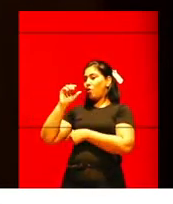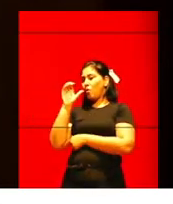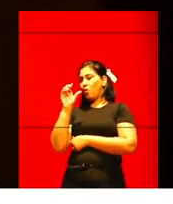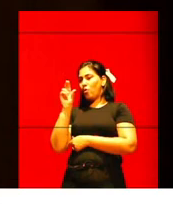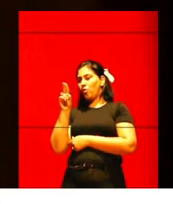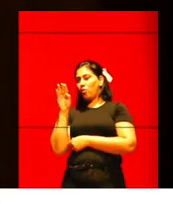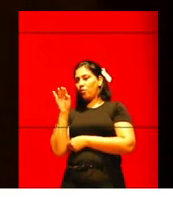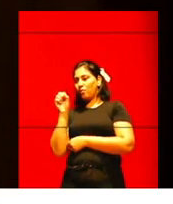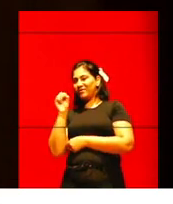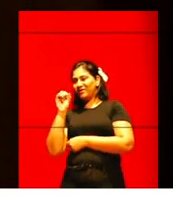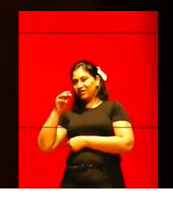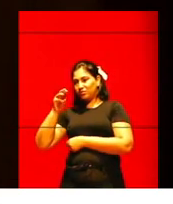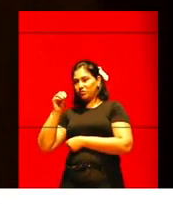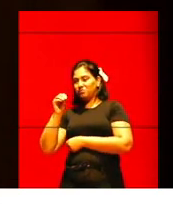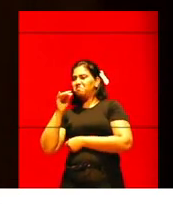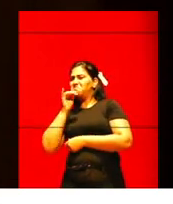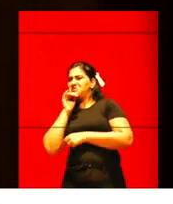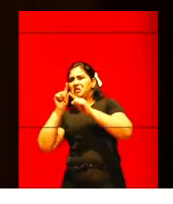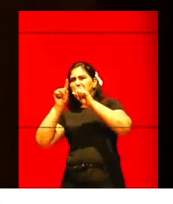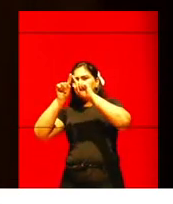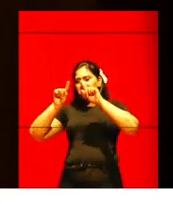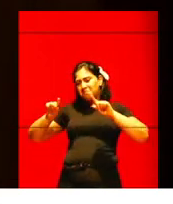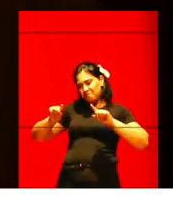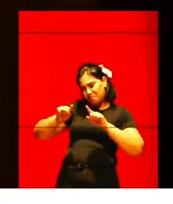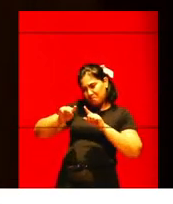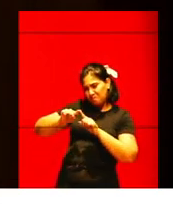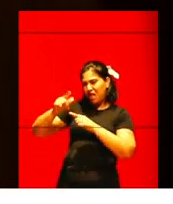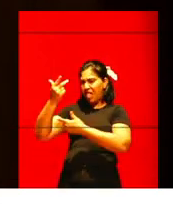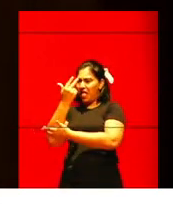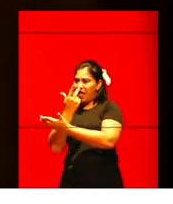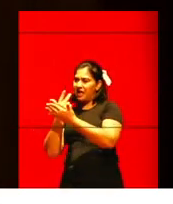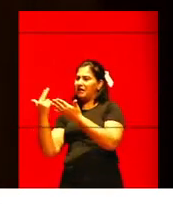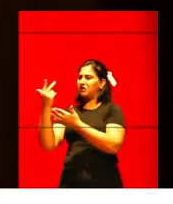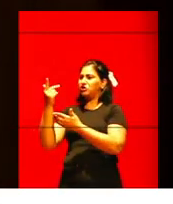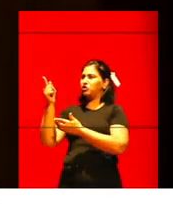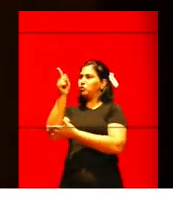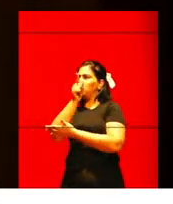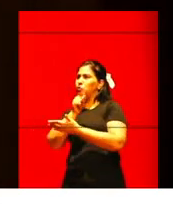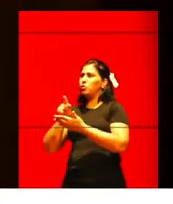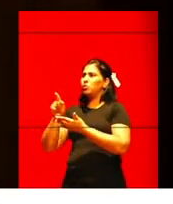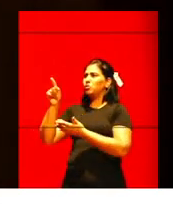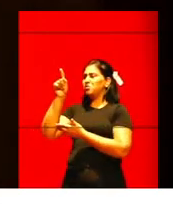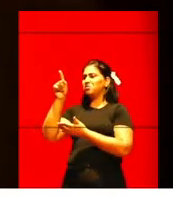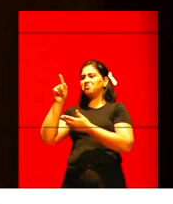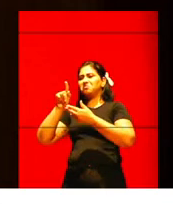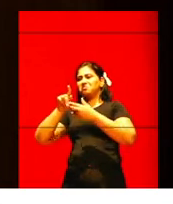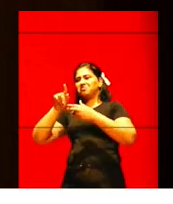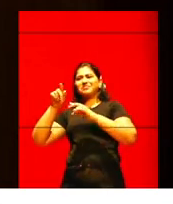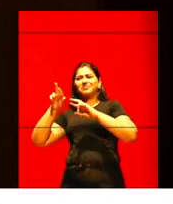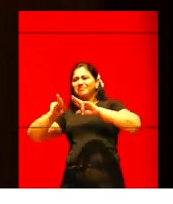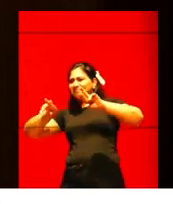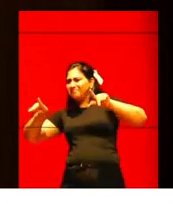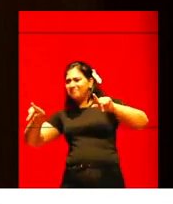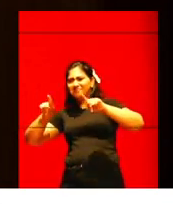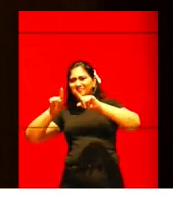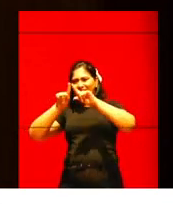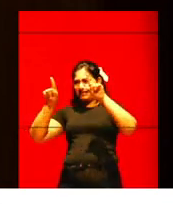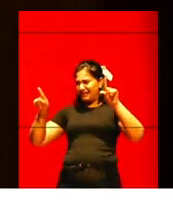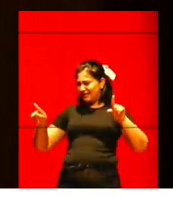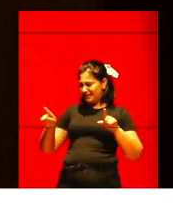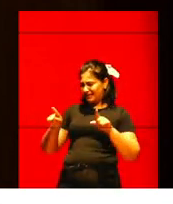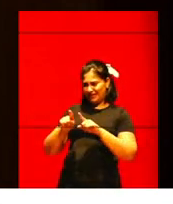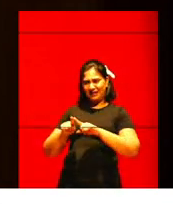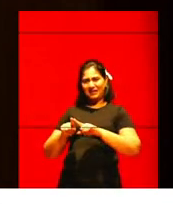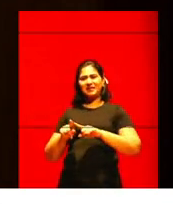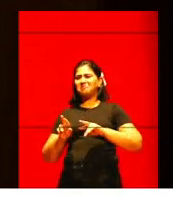formas geométricas para falar de obra. Os caras vão desenhar com retângulo, triângulo, círculo. Já esqueci todas